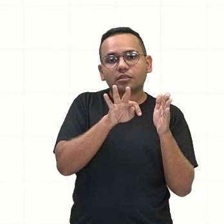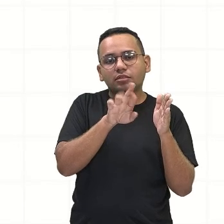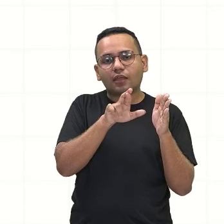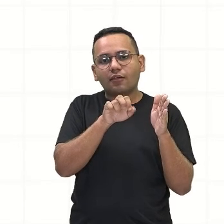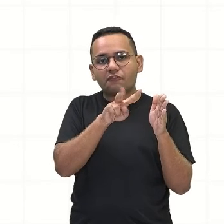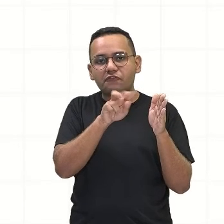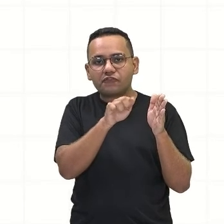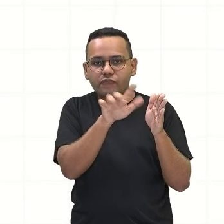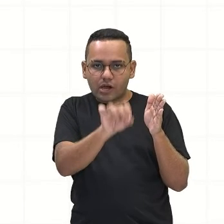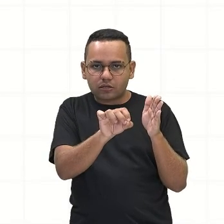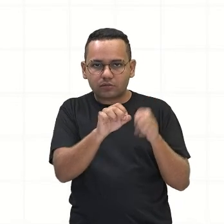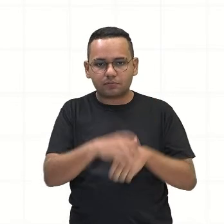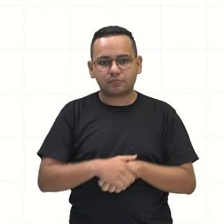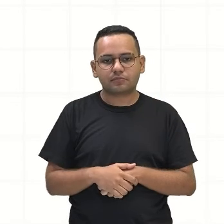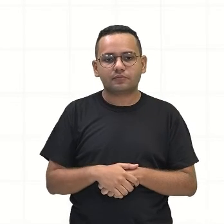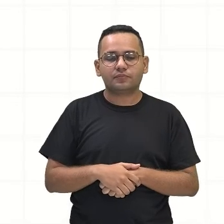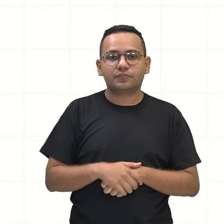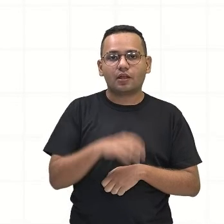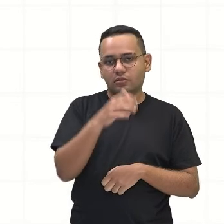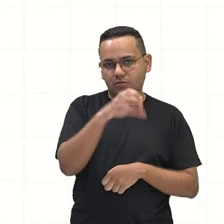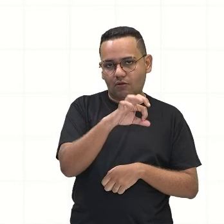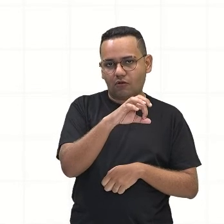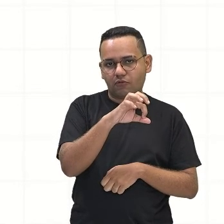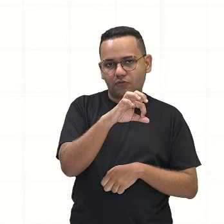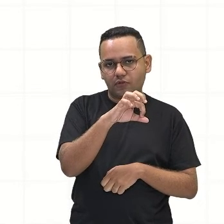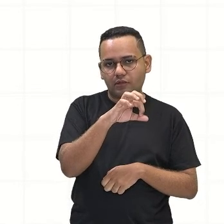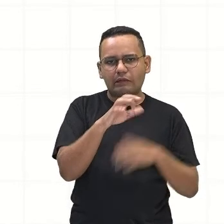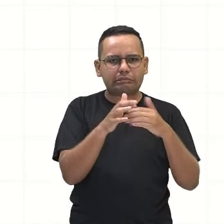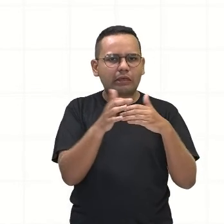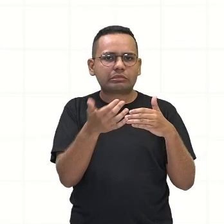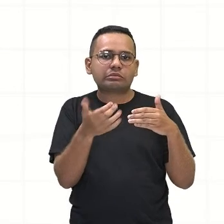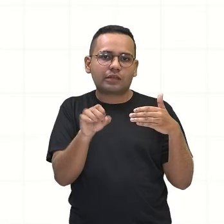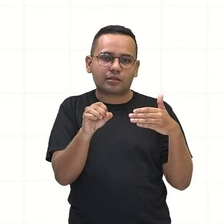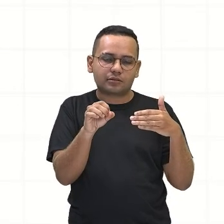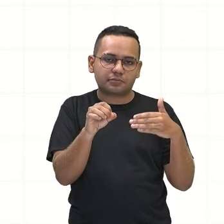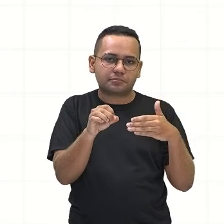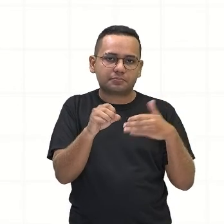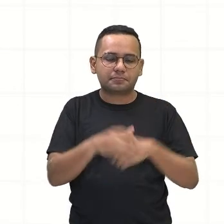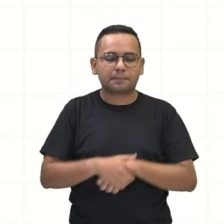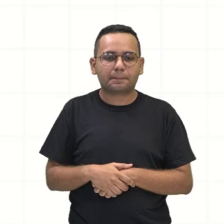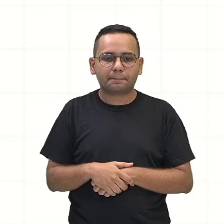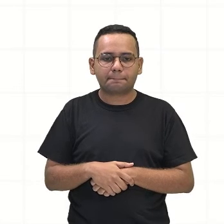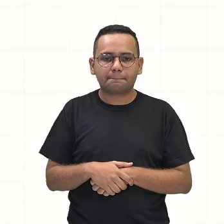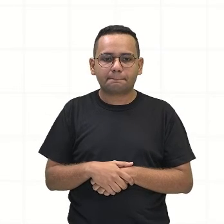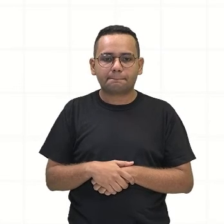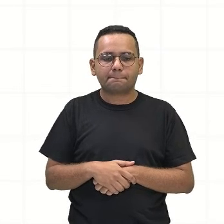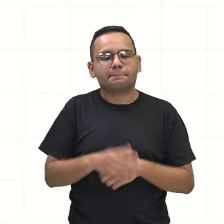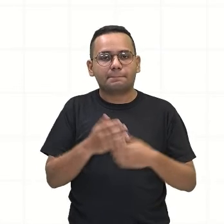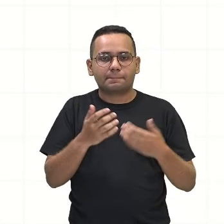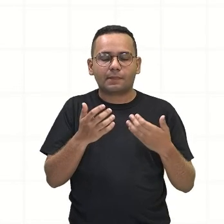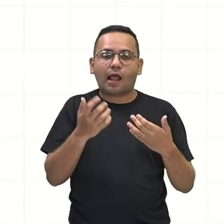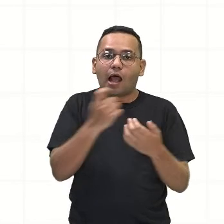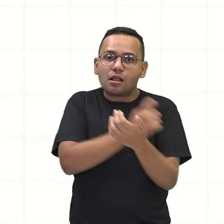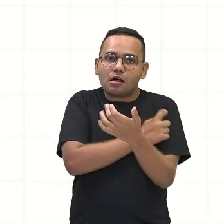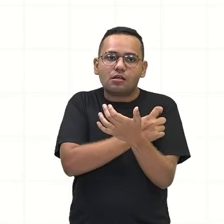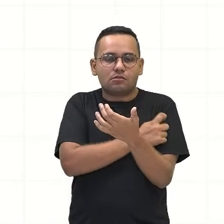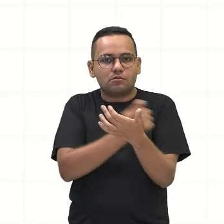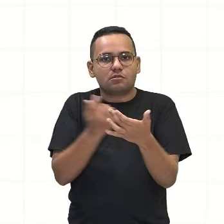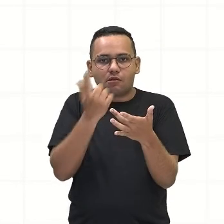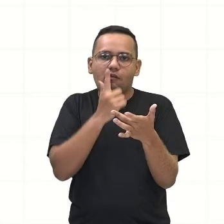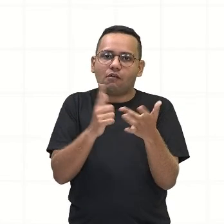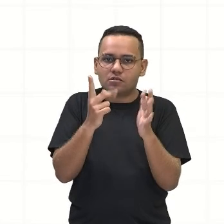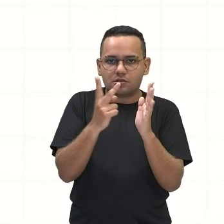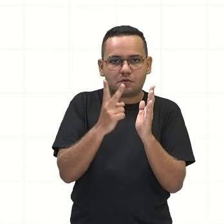9, e quem tirou 9 até quem tirou 10 aqui, tá? No caso,